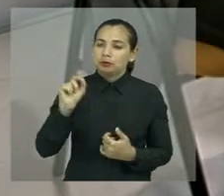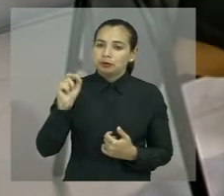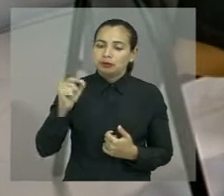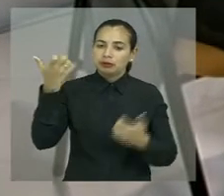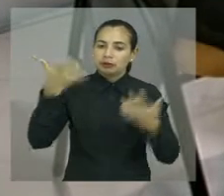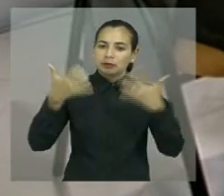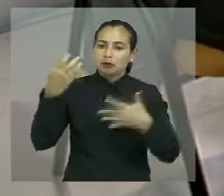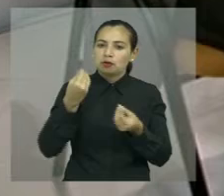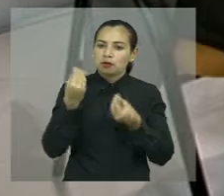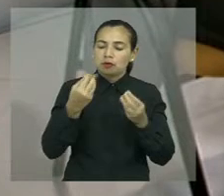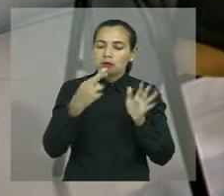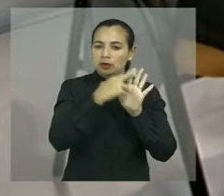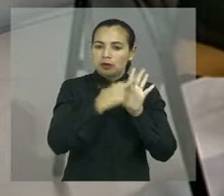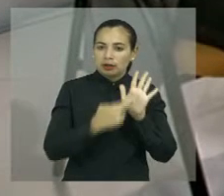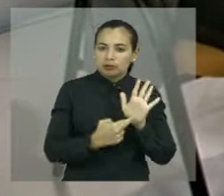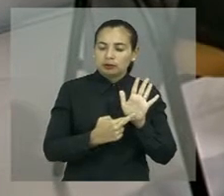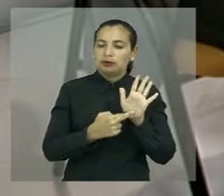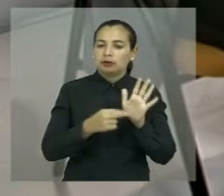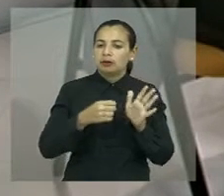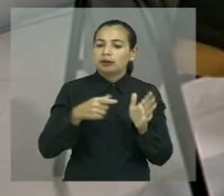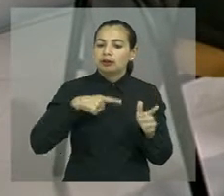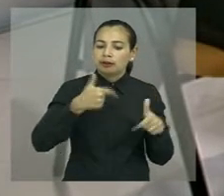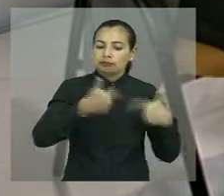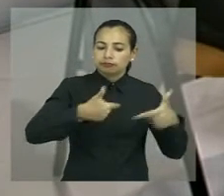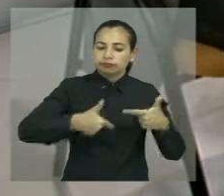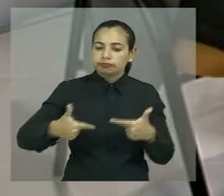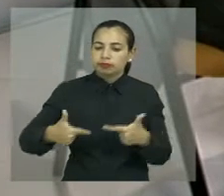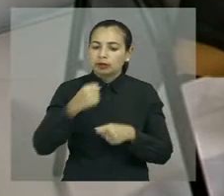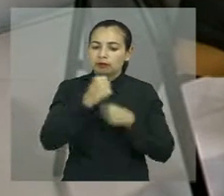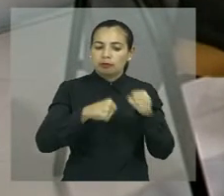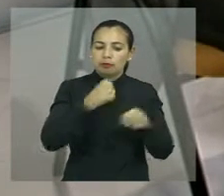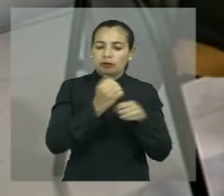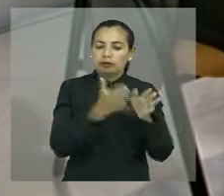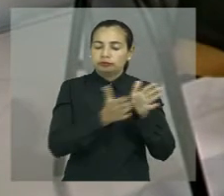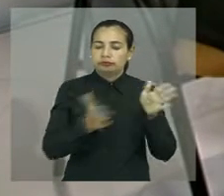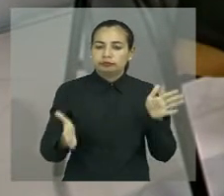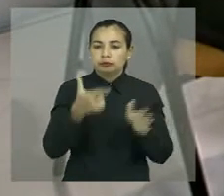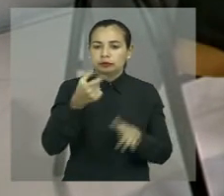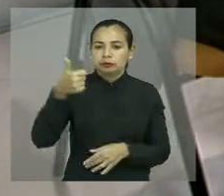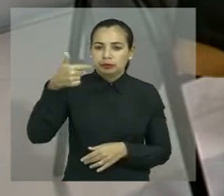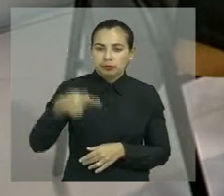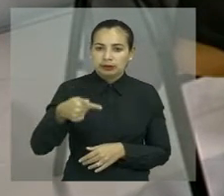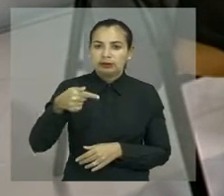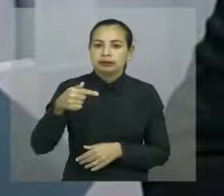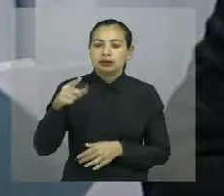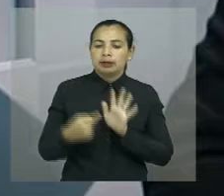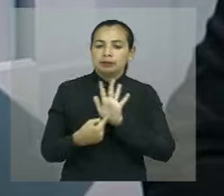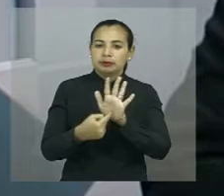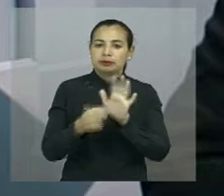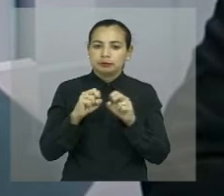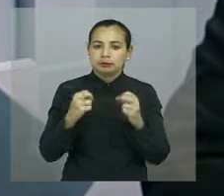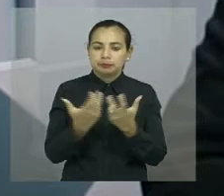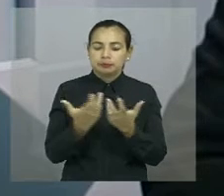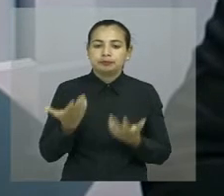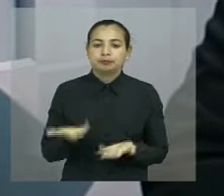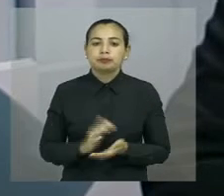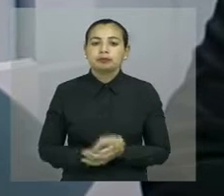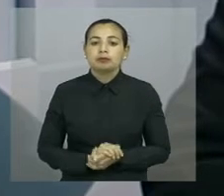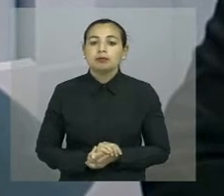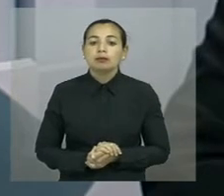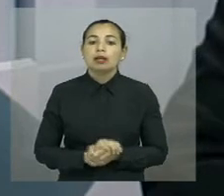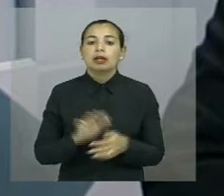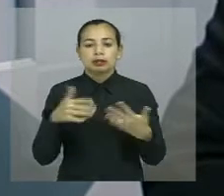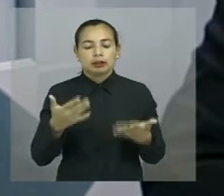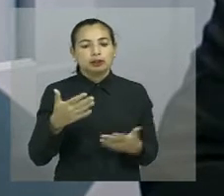do relatório de atividades de 2017 que o senhor apresentou no plenário da Câmara. Primeiramente, um bom dia, uma